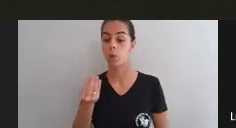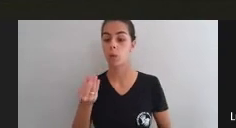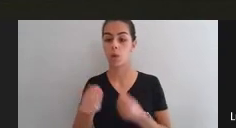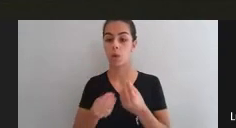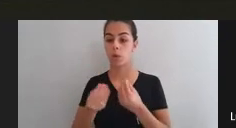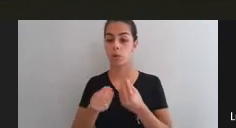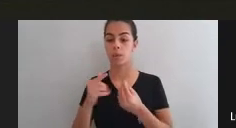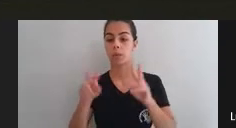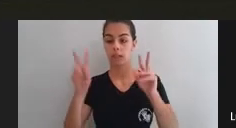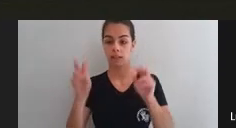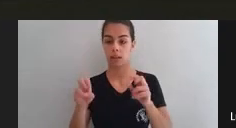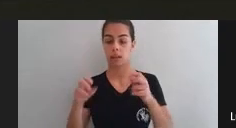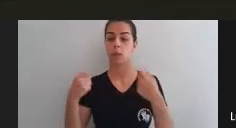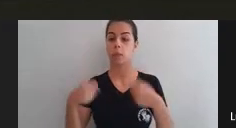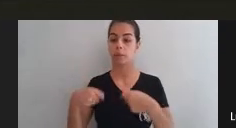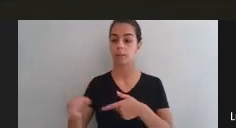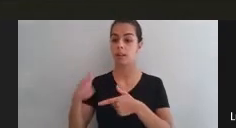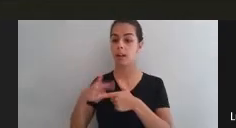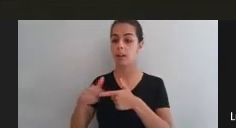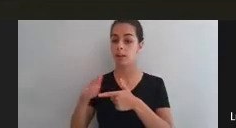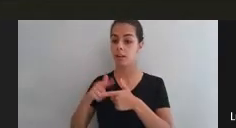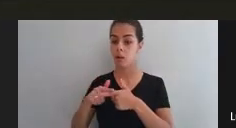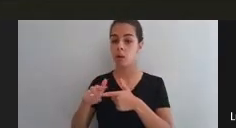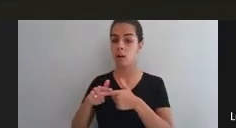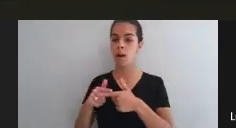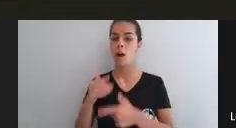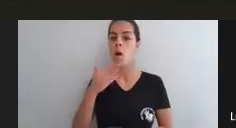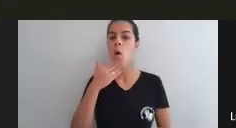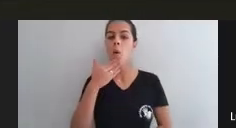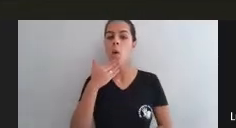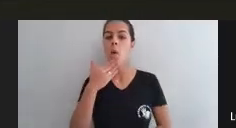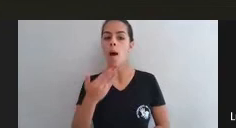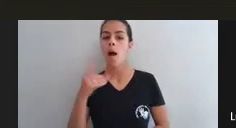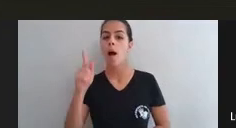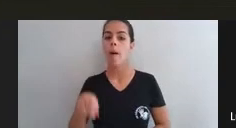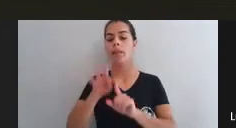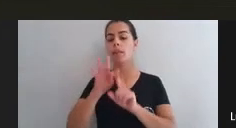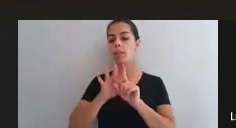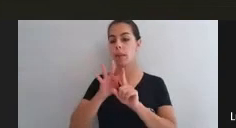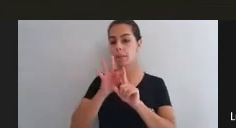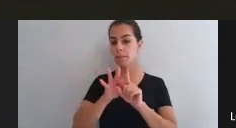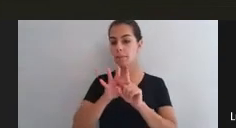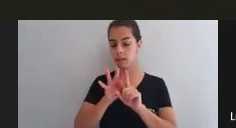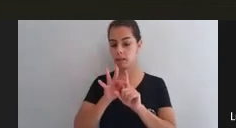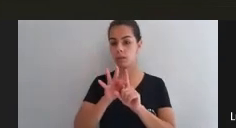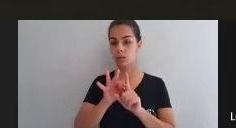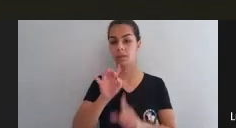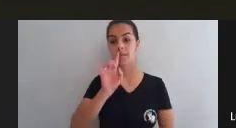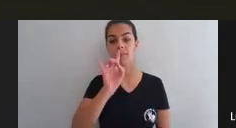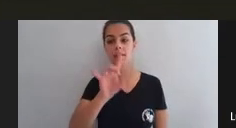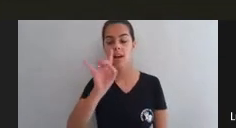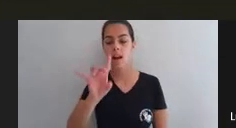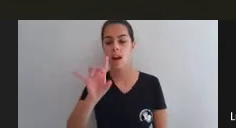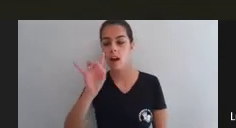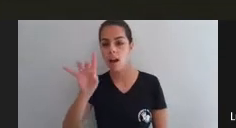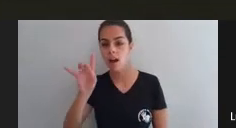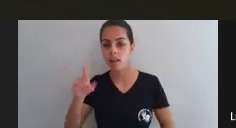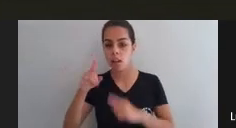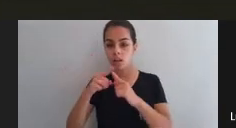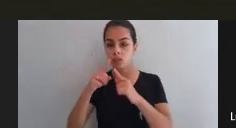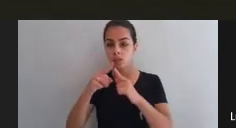caso? A gente tem que calcular quais seriam as temperaturas em cada ponto